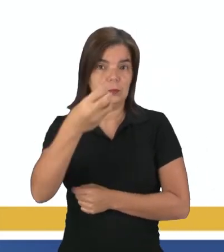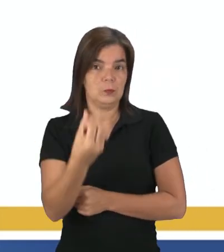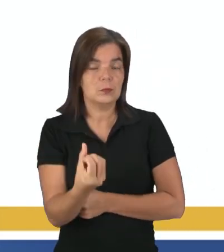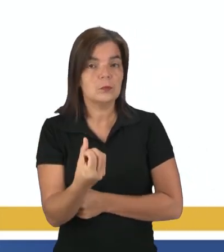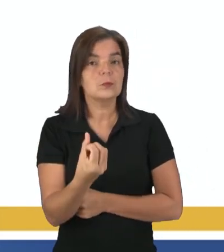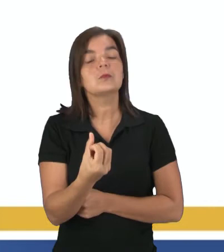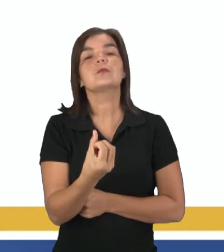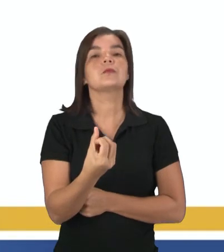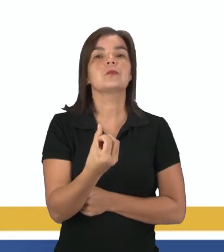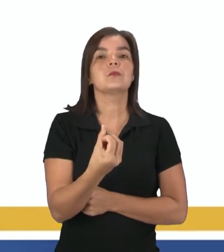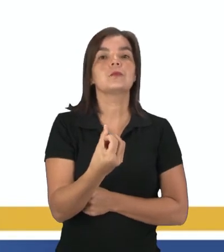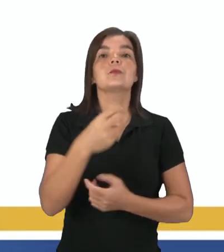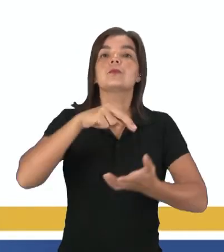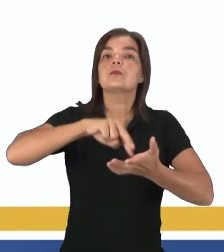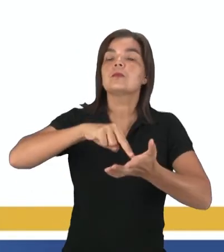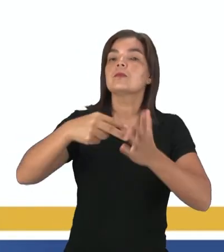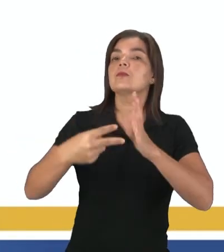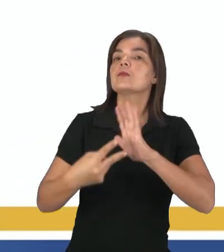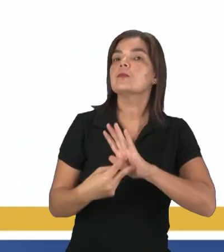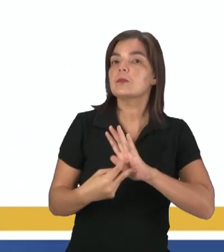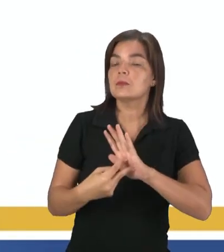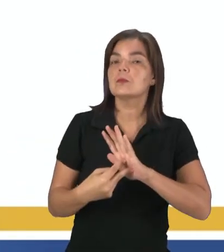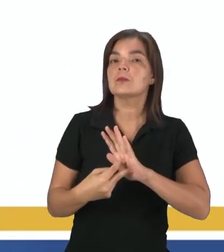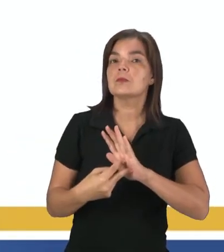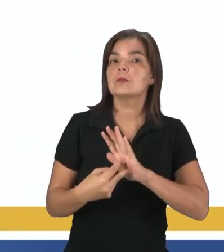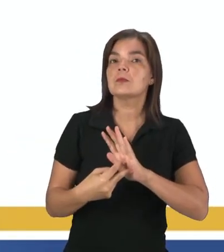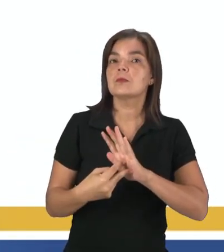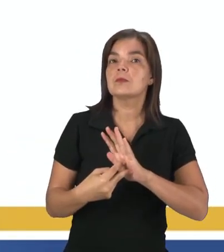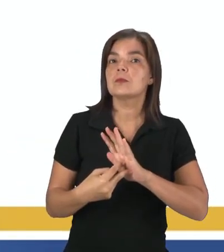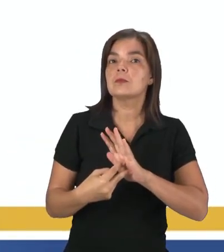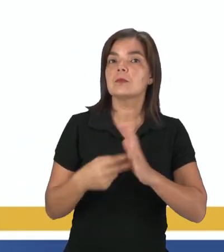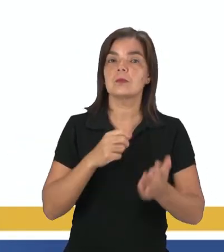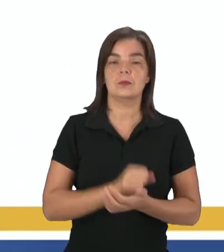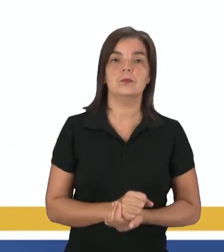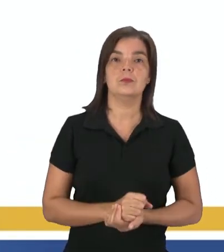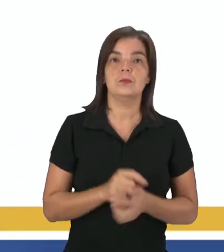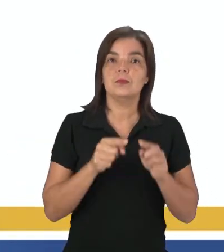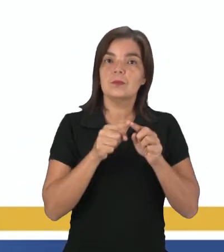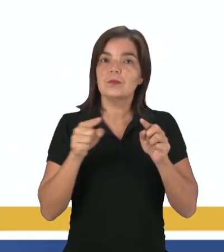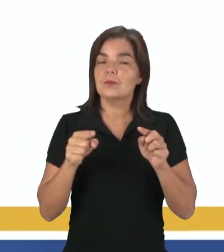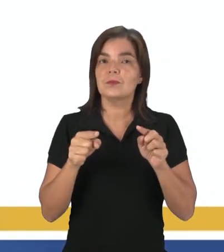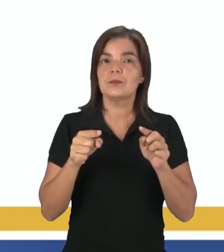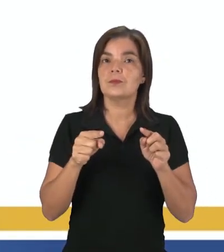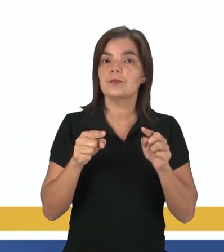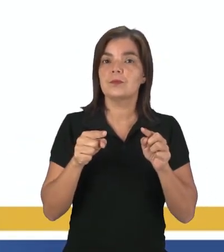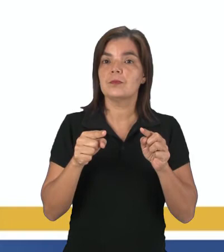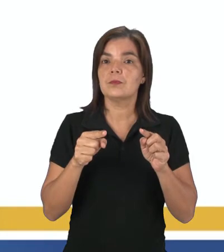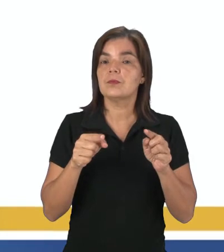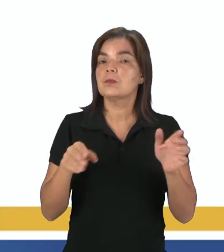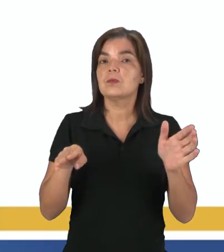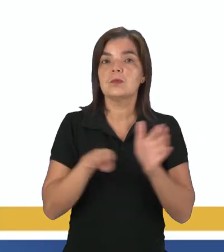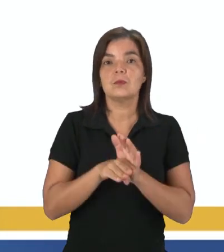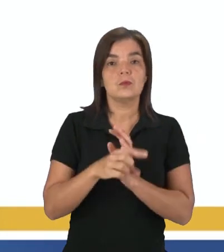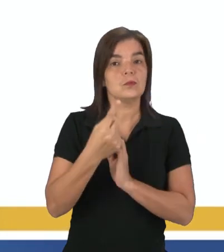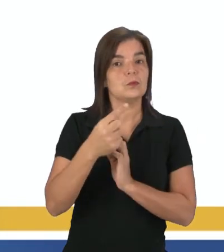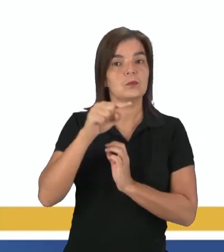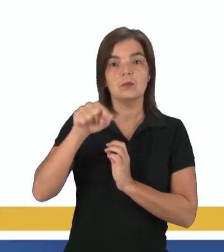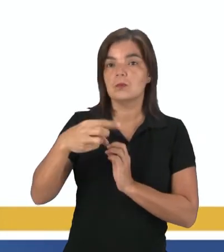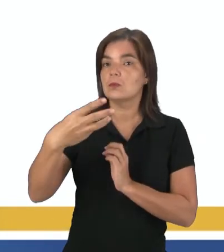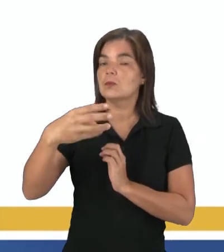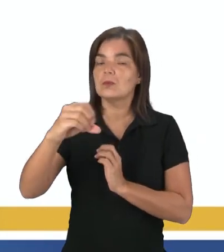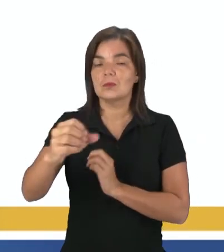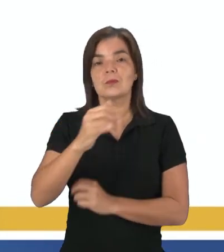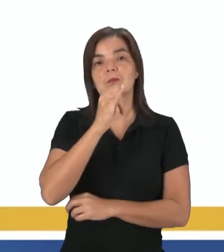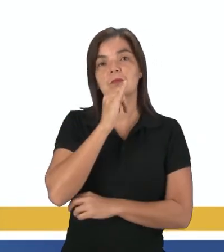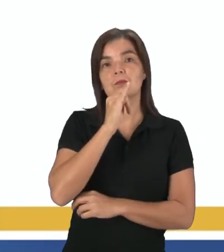1,376, isso significa que ali na minha parte não vai chegar até o 1,39,